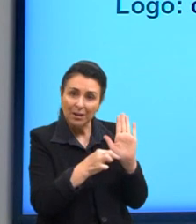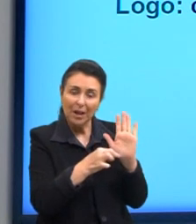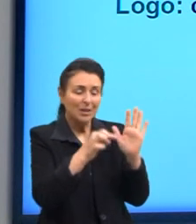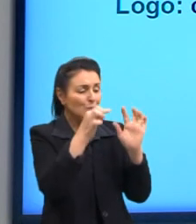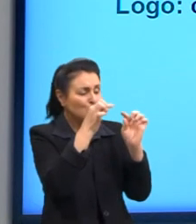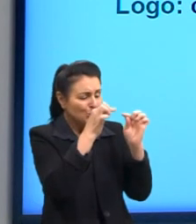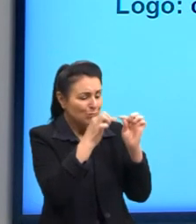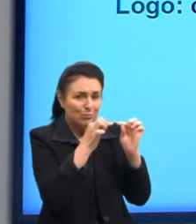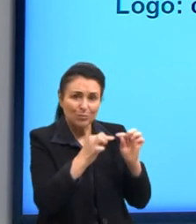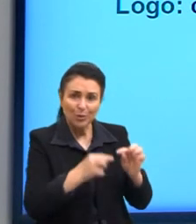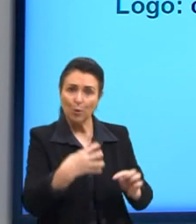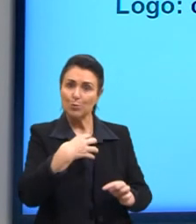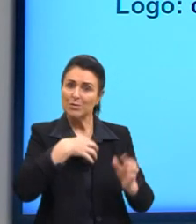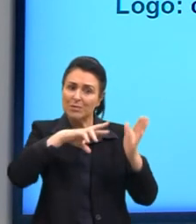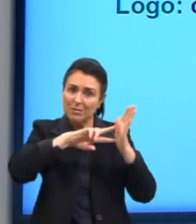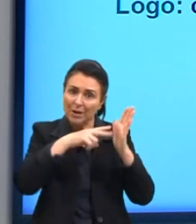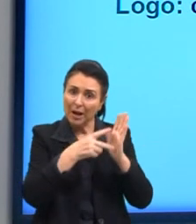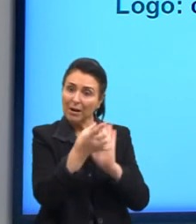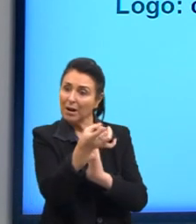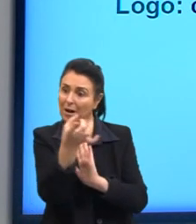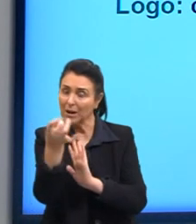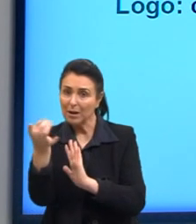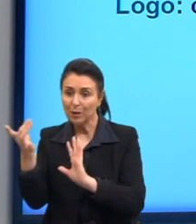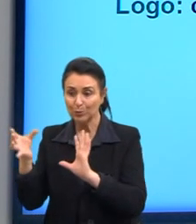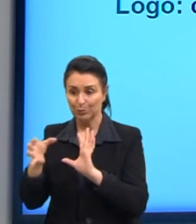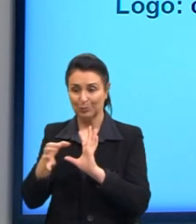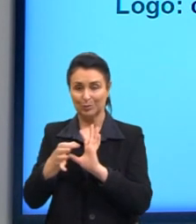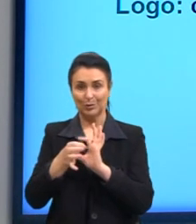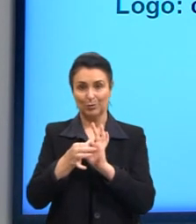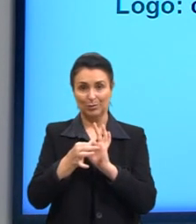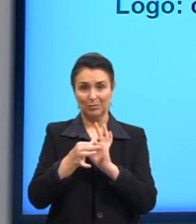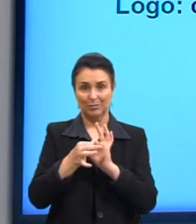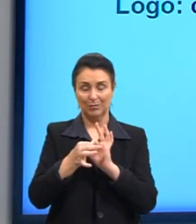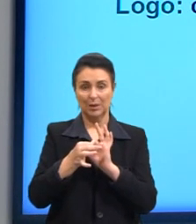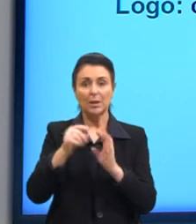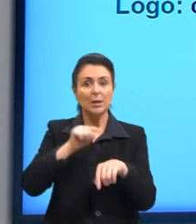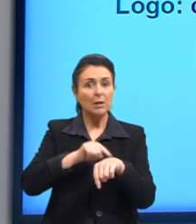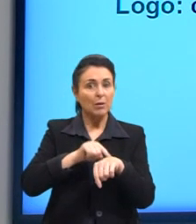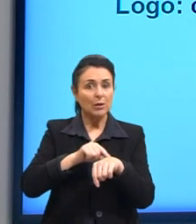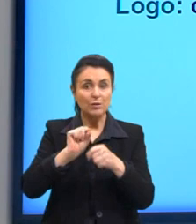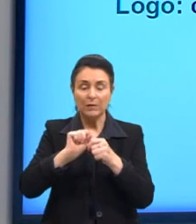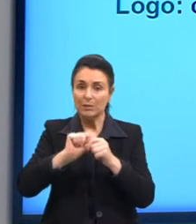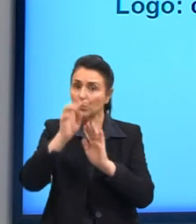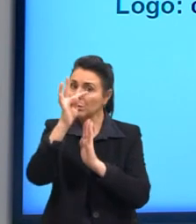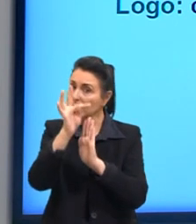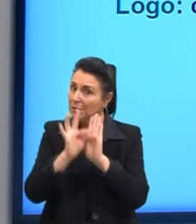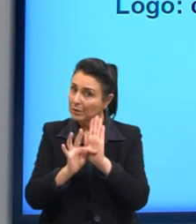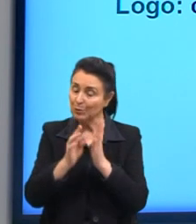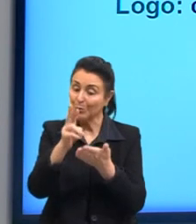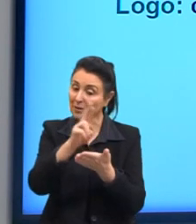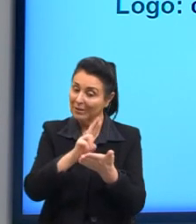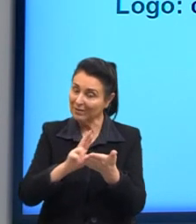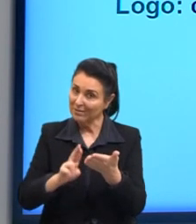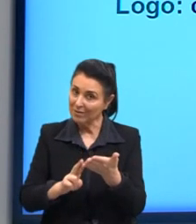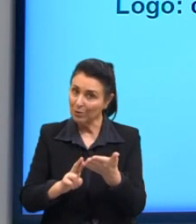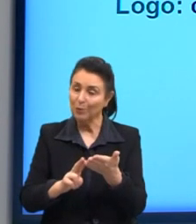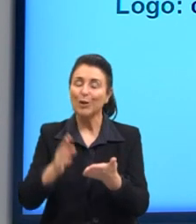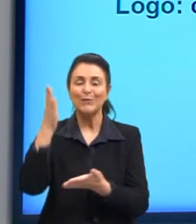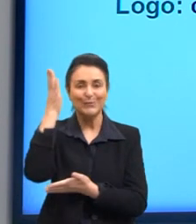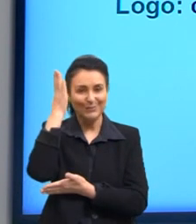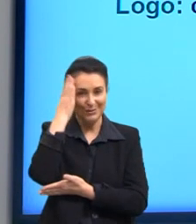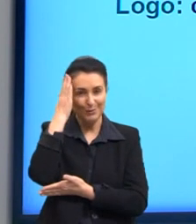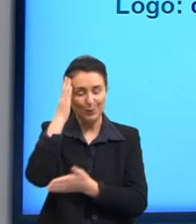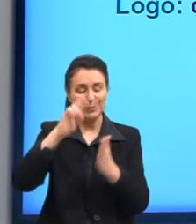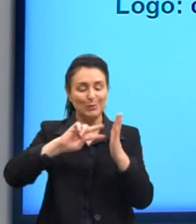semântica de cada um significado de cada um desses conectores Então na hora de produzir o meu texto de redação eu vou